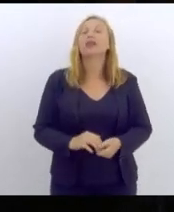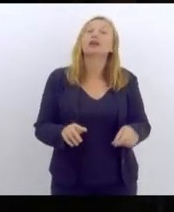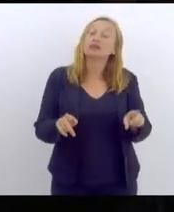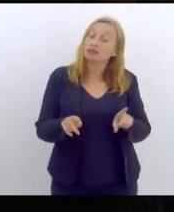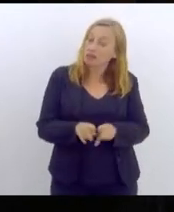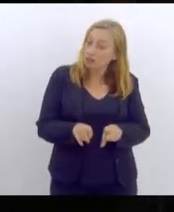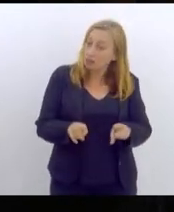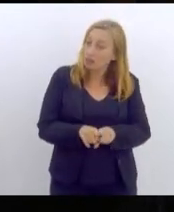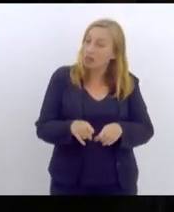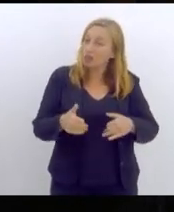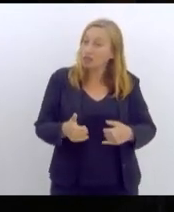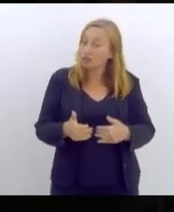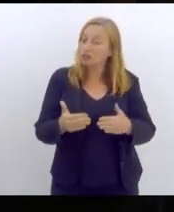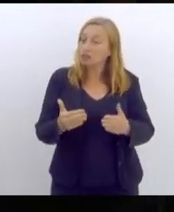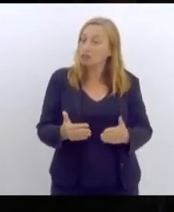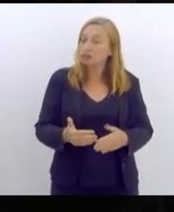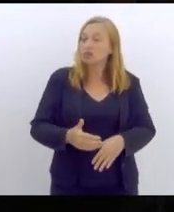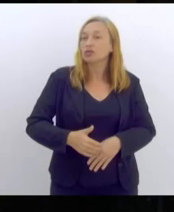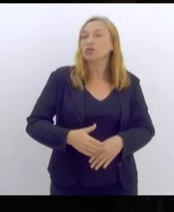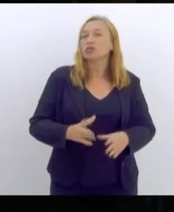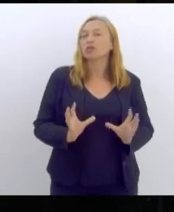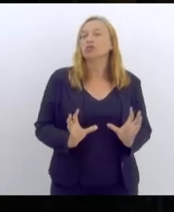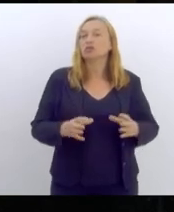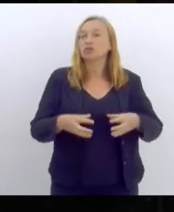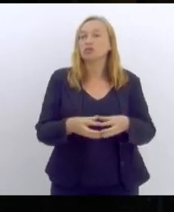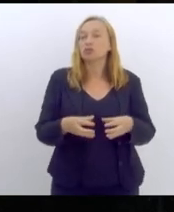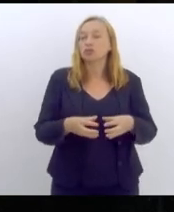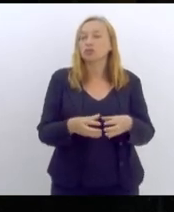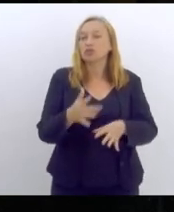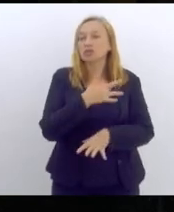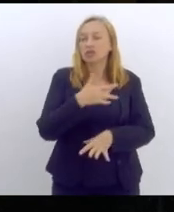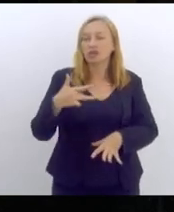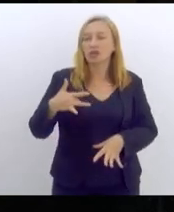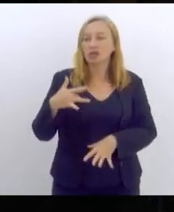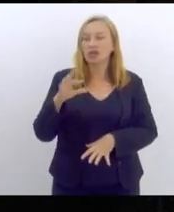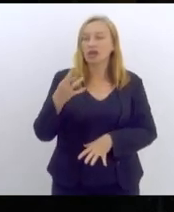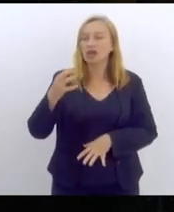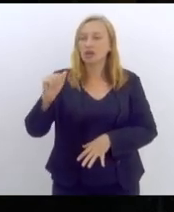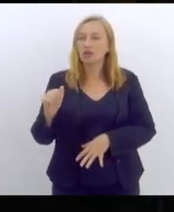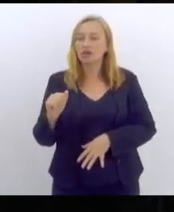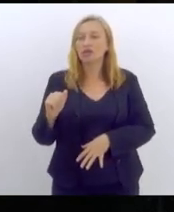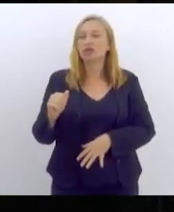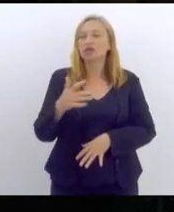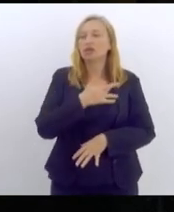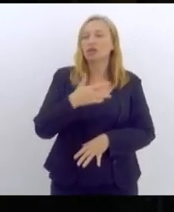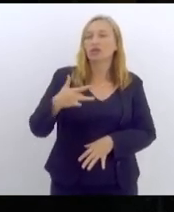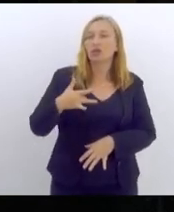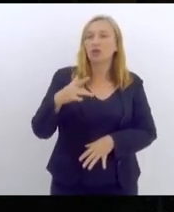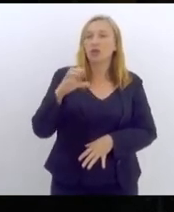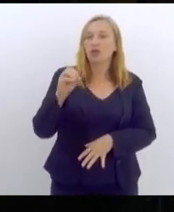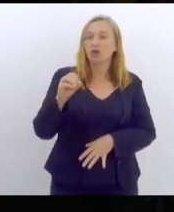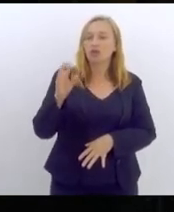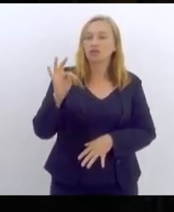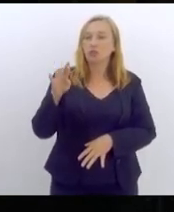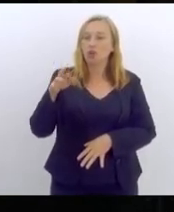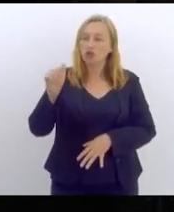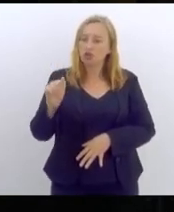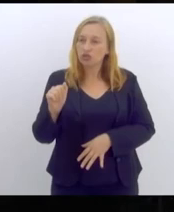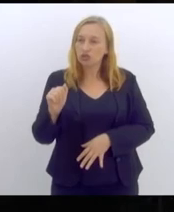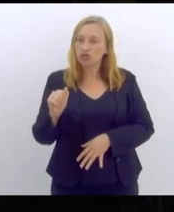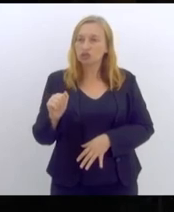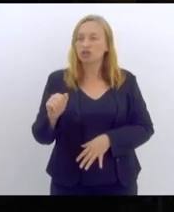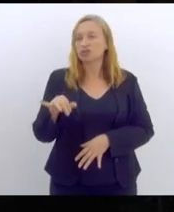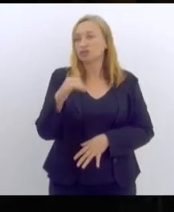também inaugurou o Supercentro Carioca de Saúde com atendimento de oftalmologia para o